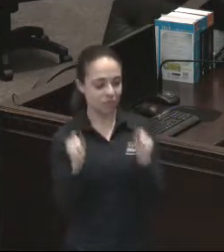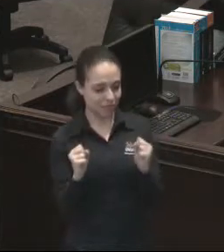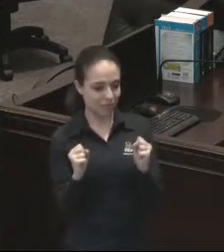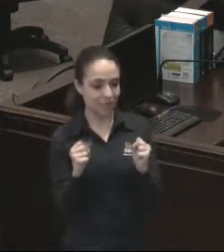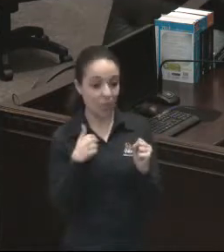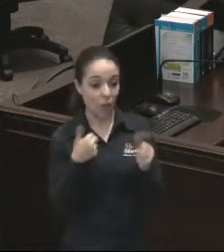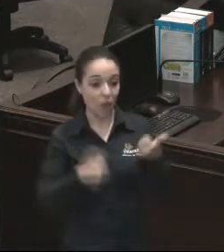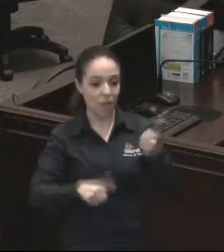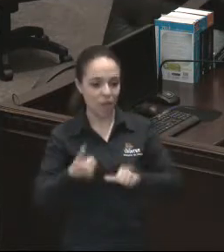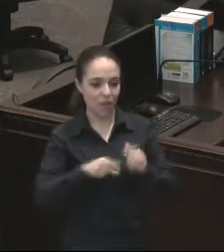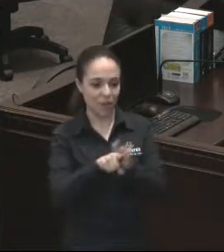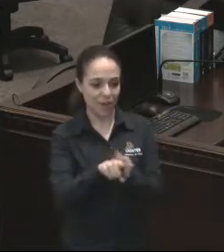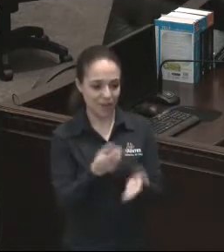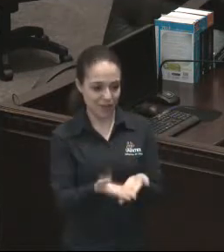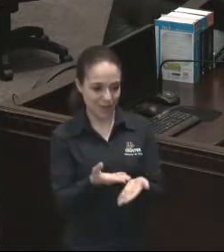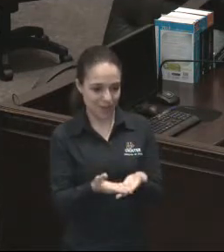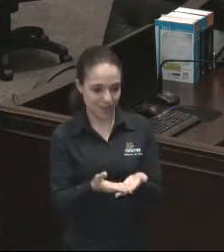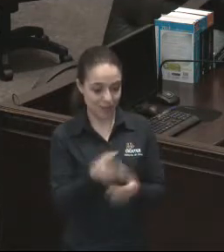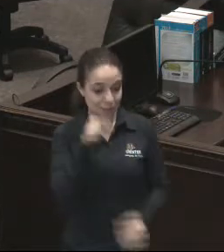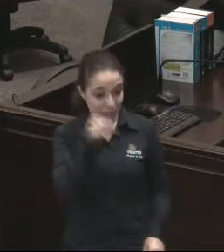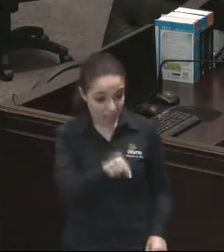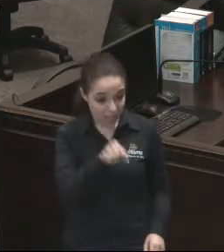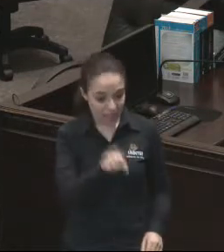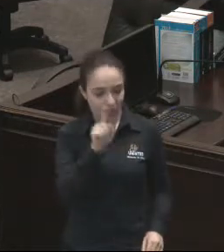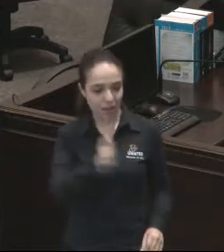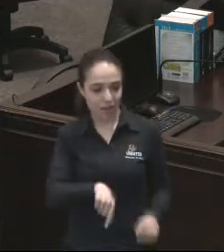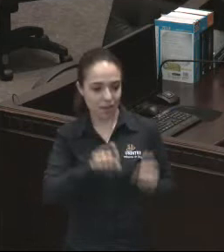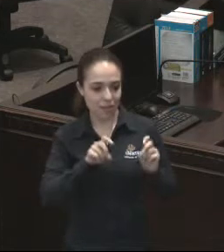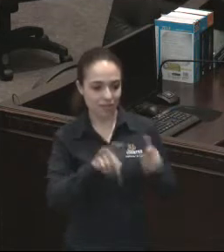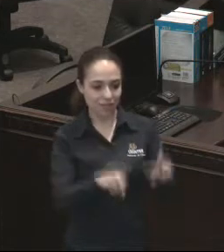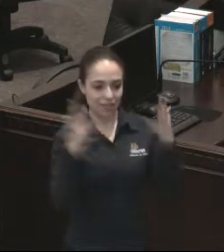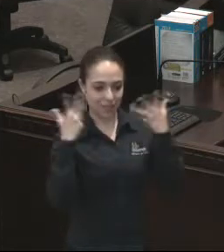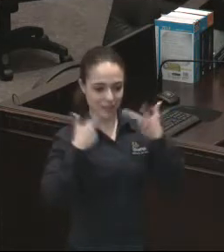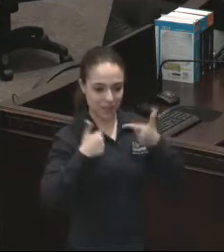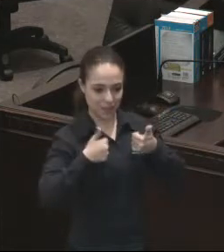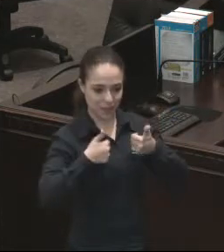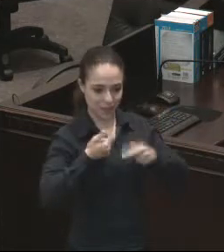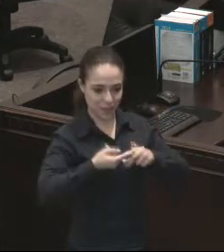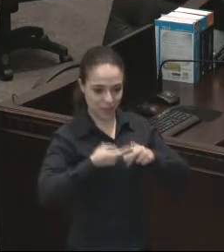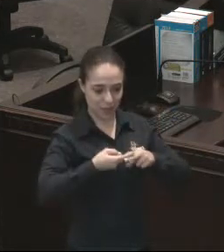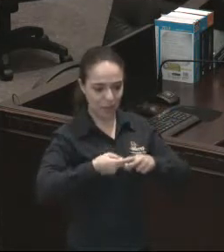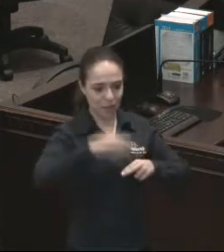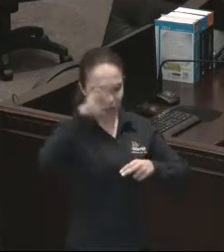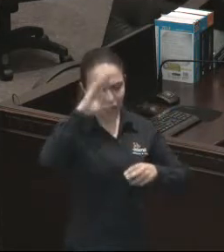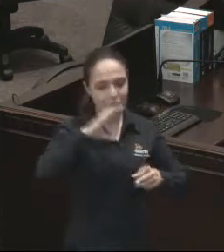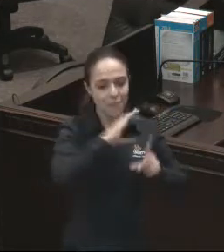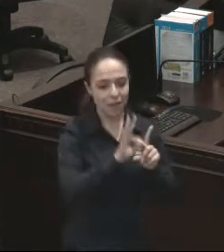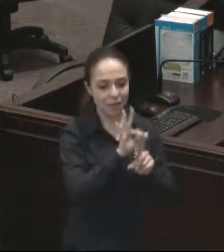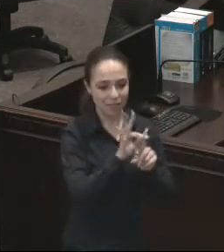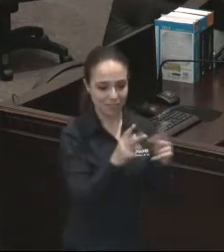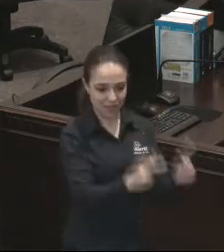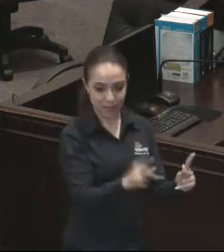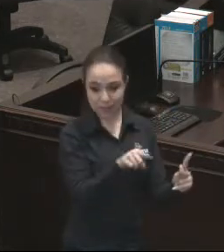o meu laboratório. Meu laboratório é especializado em inflamação, a gente estuda inflamação e febre, e o laboratório da